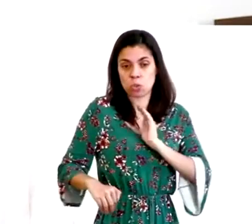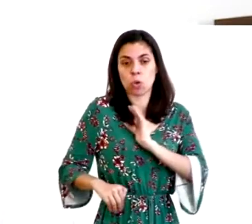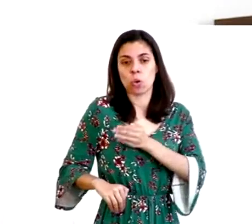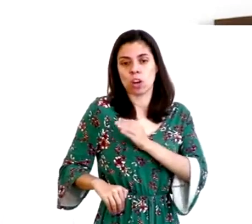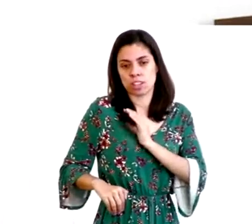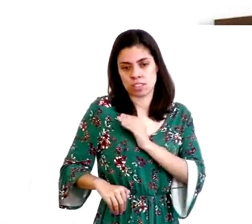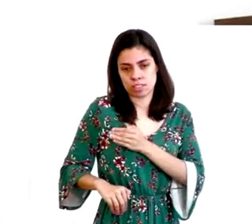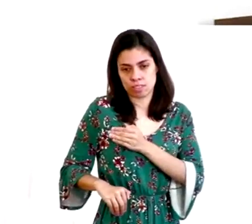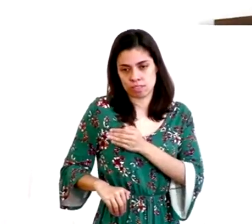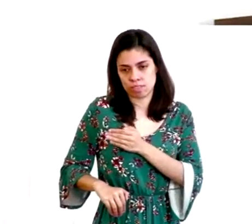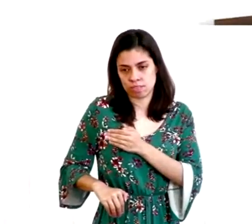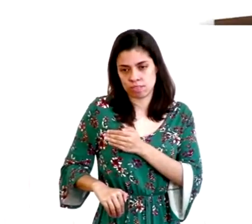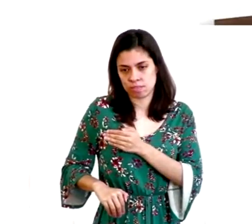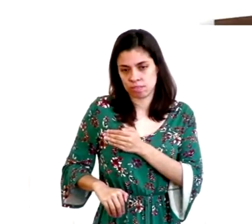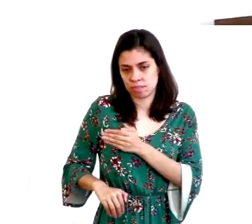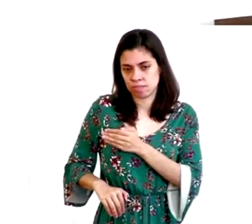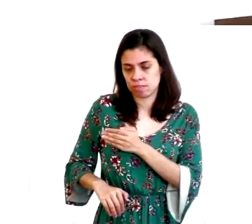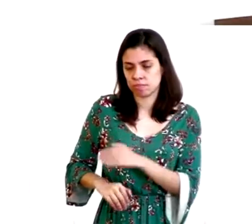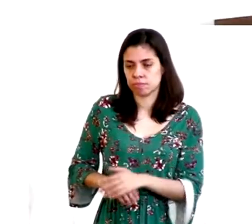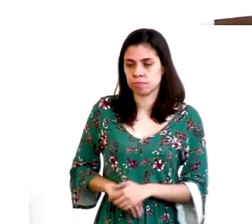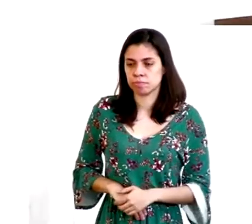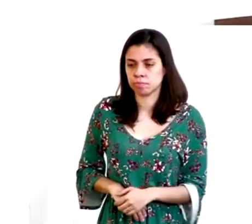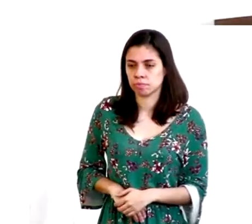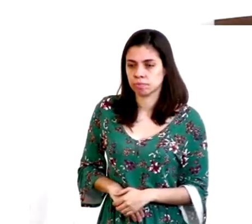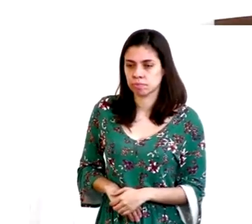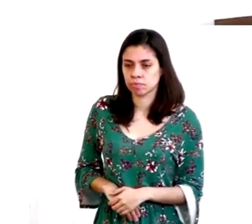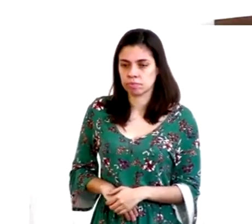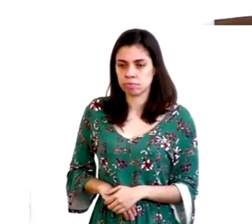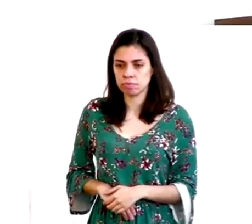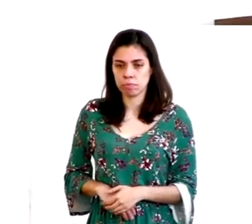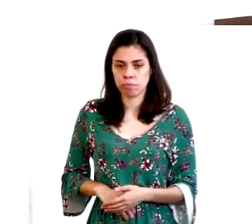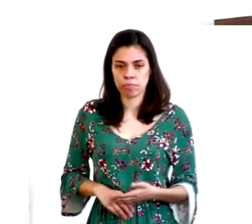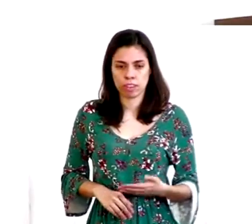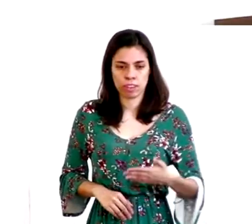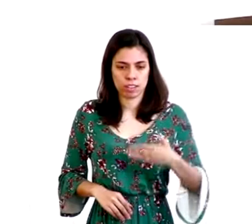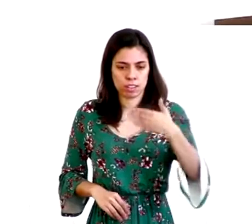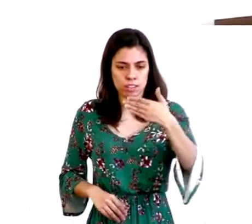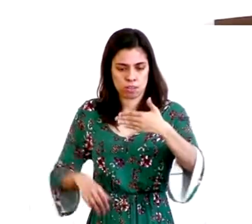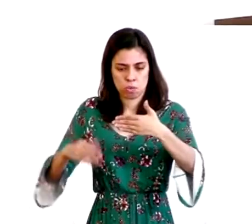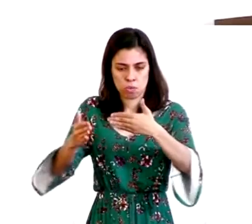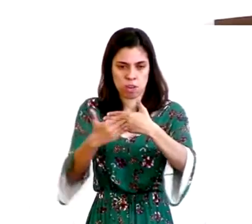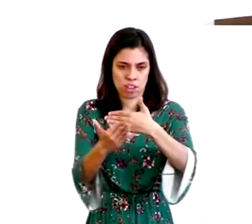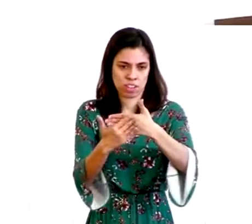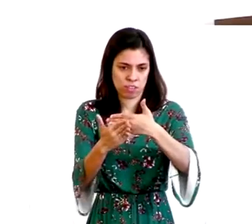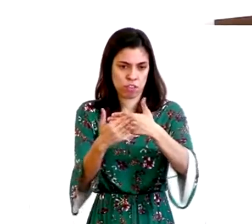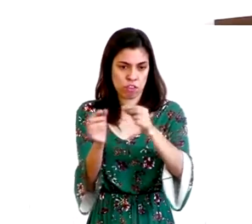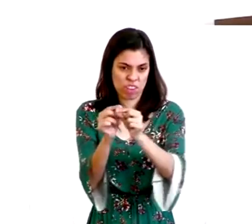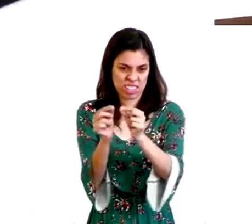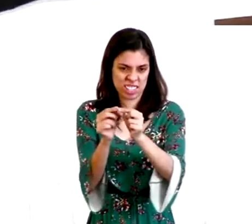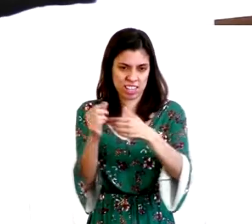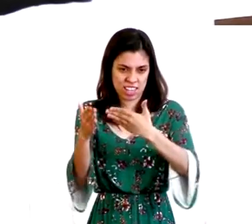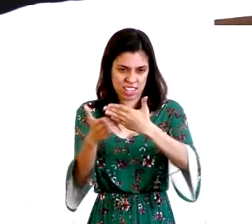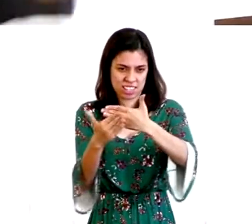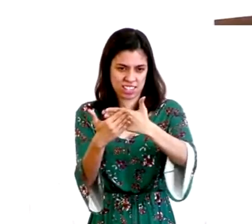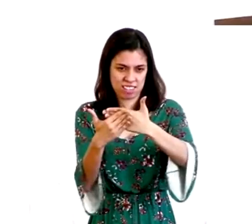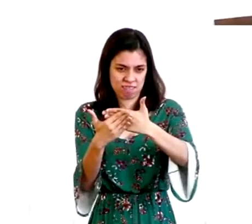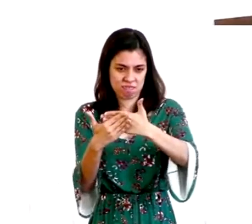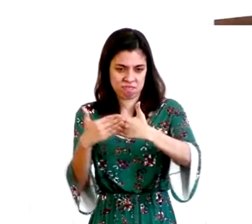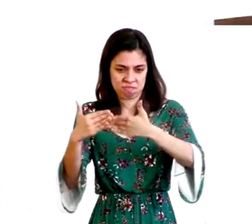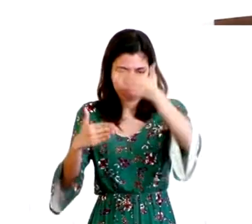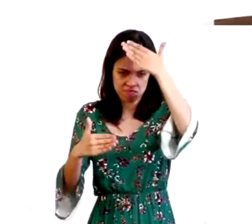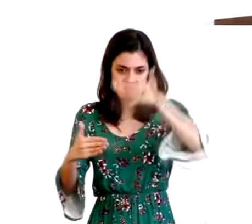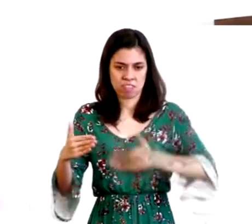cidadão do reino de Deus. Eis aí então, brevemente, um conteúdo geral